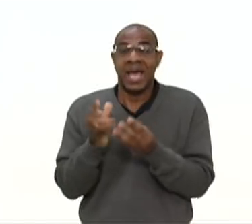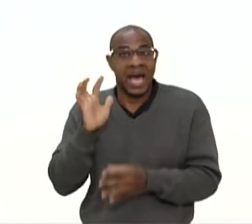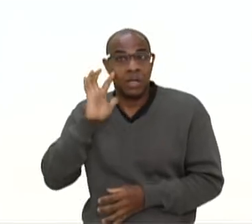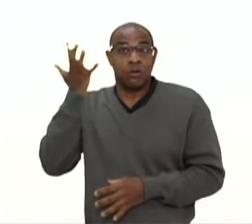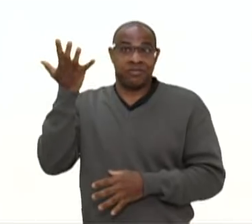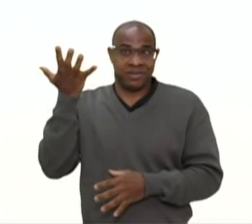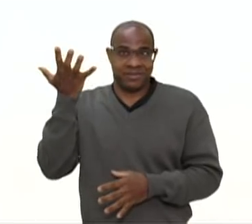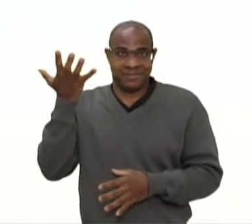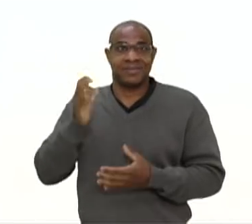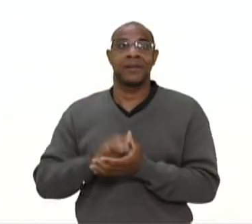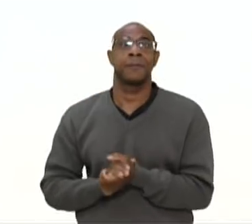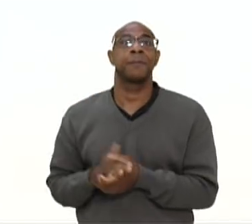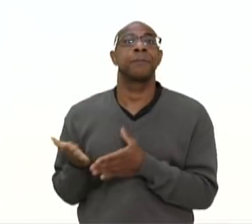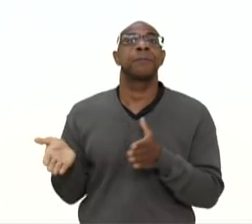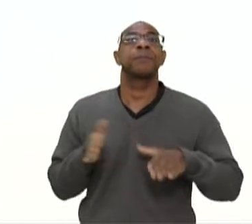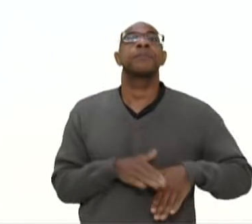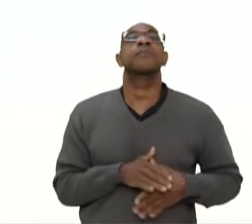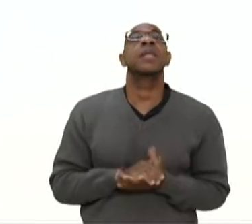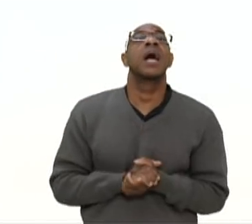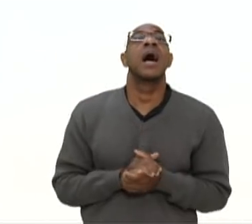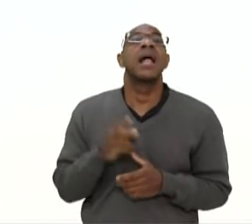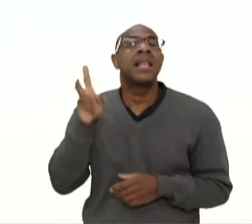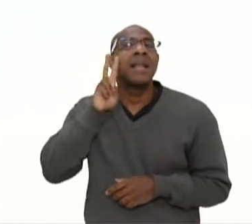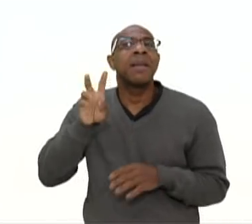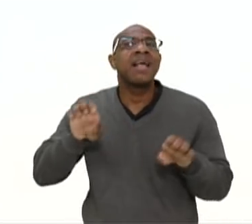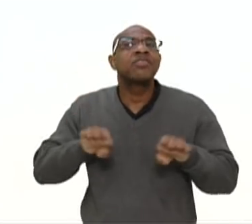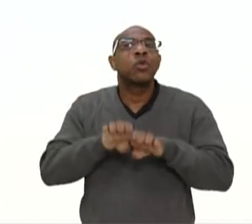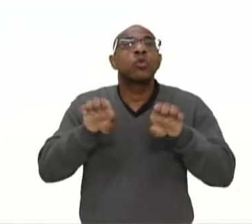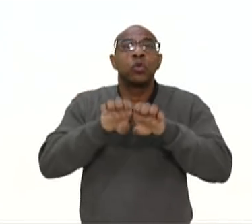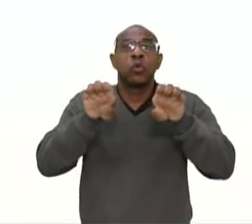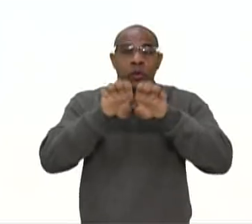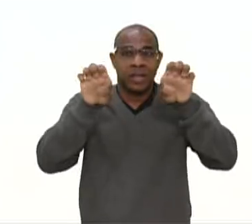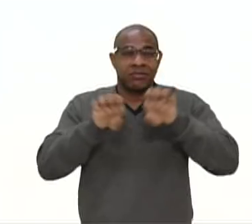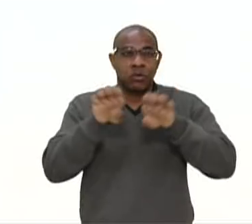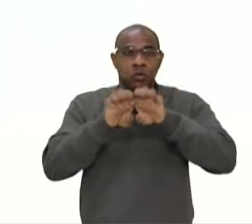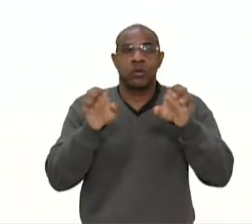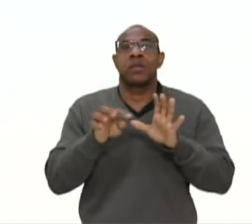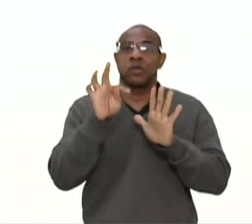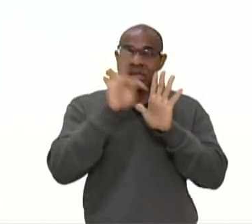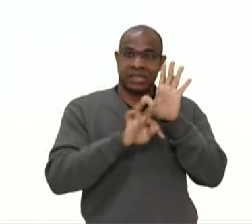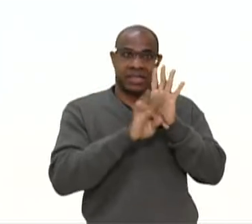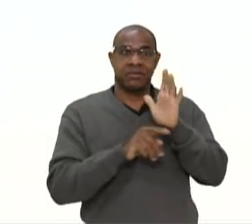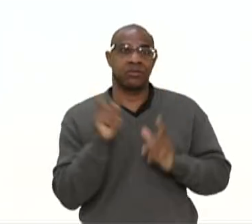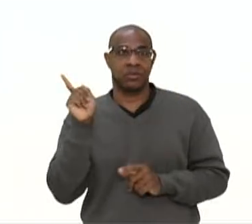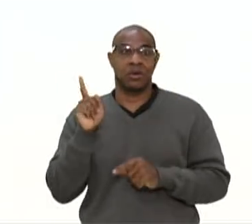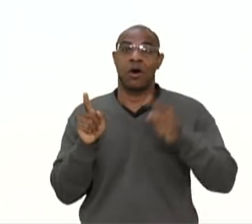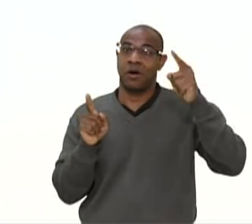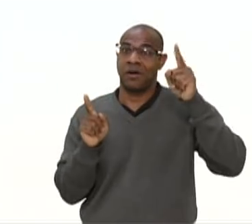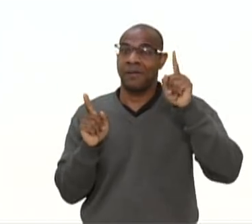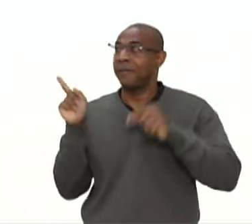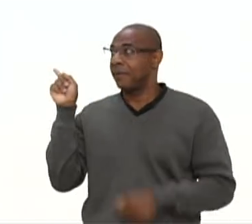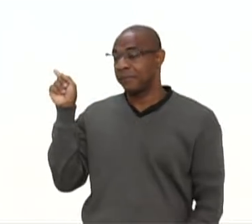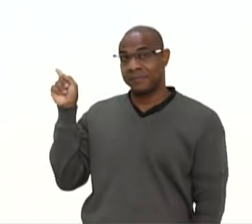Lembrando a estrutura de artigo de opinião. A estrutura artigo de opinião. Introdução,